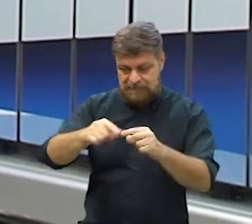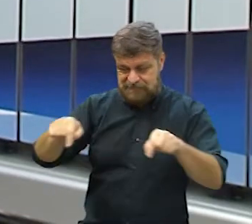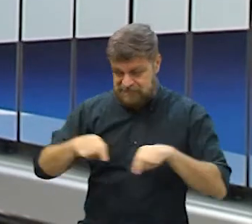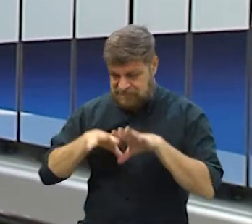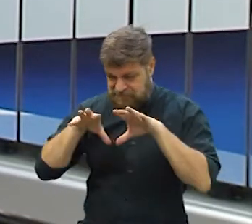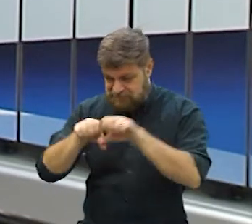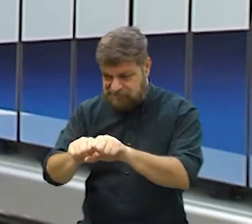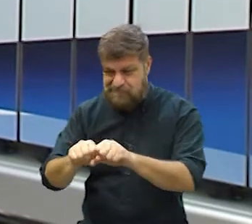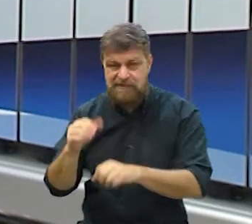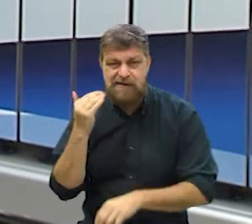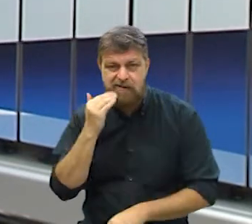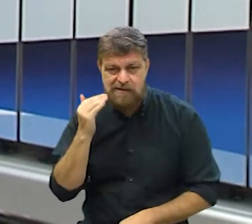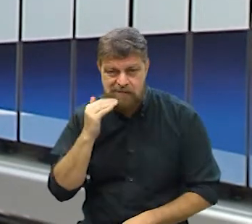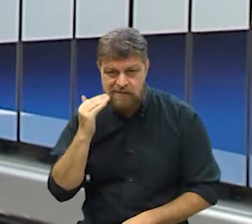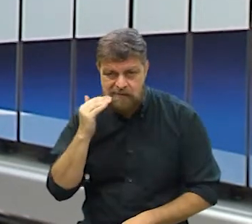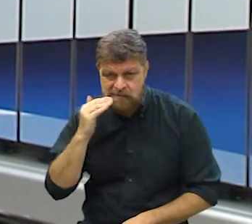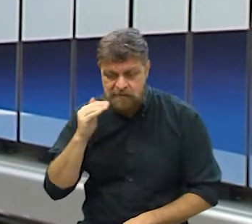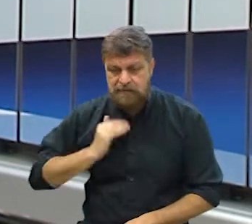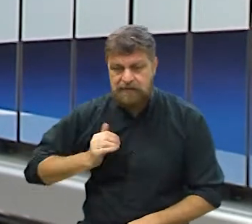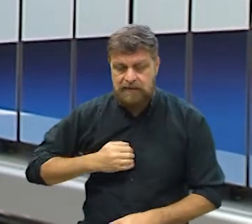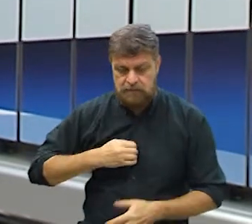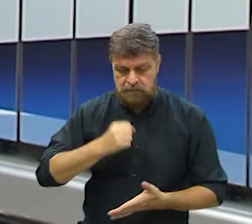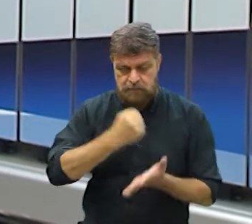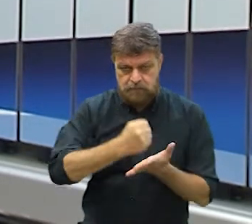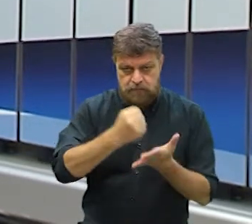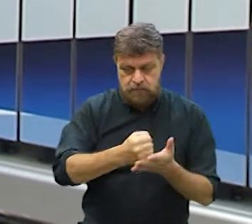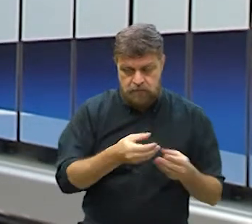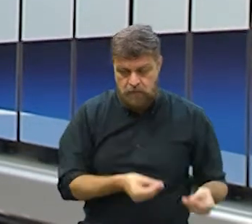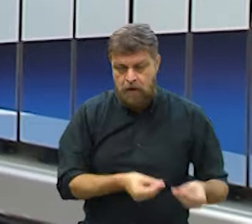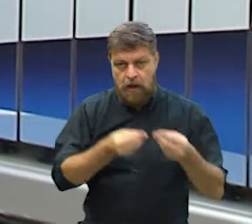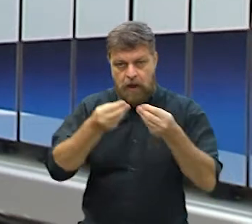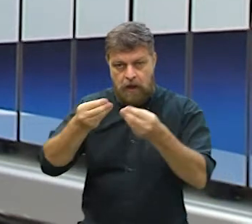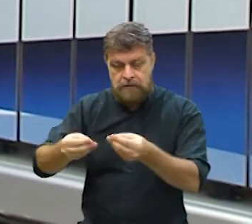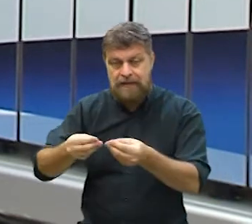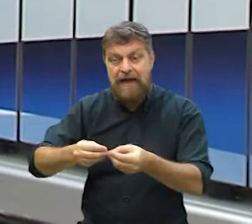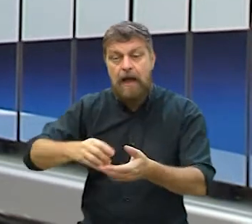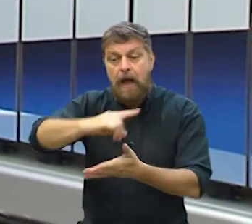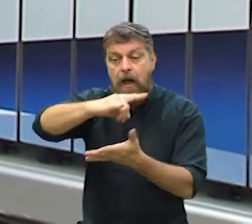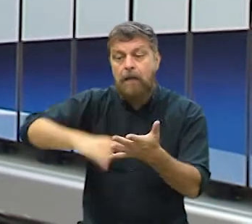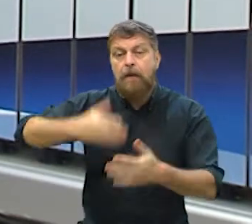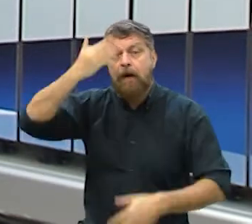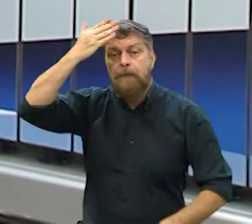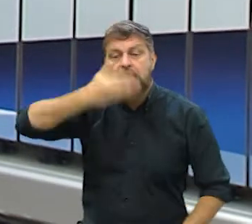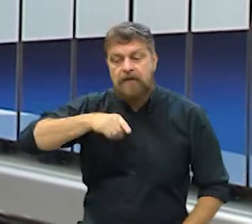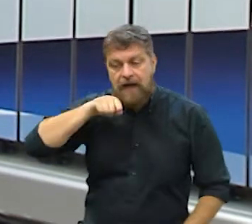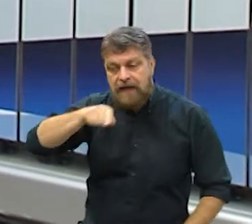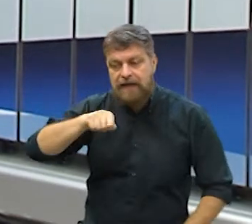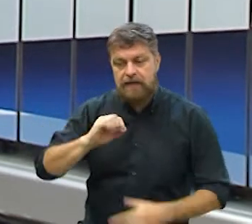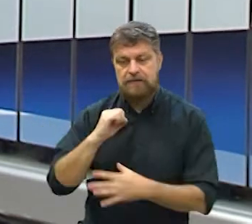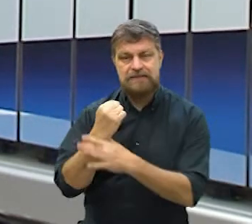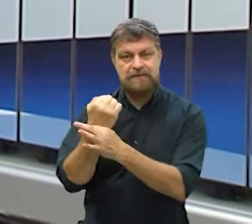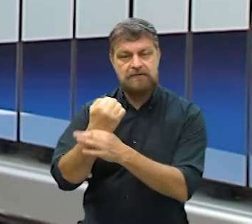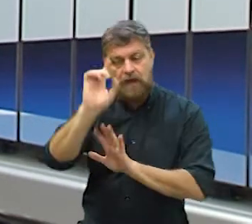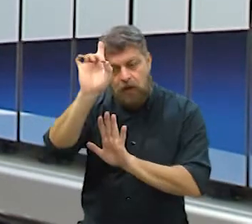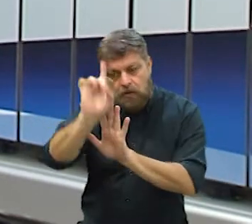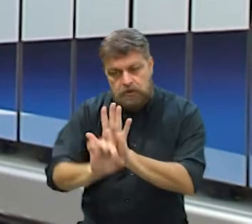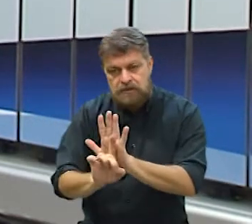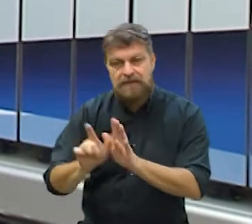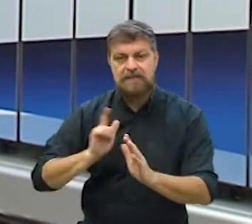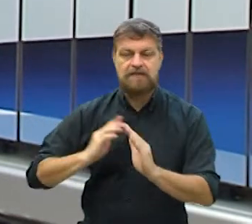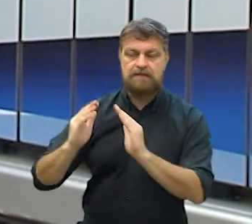de assentamentos irregulares e a titulação de seus ocupantes, de modo a garantir o